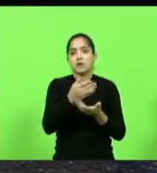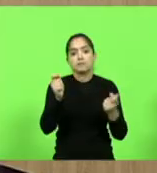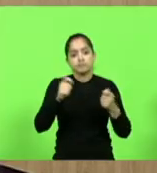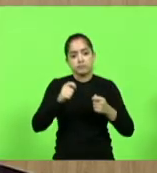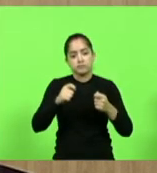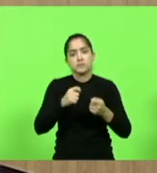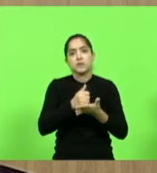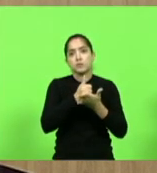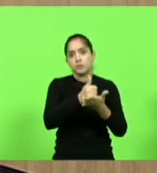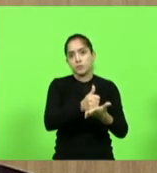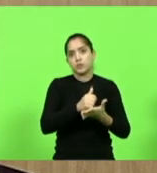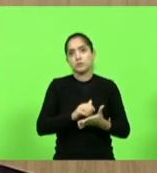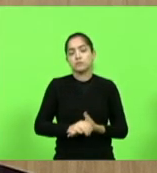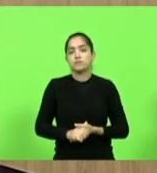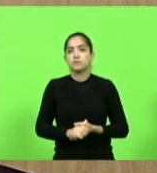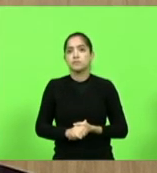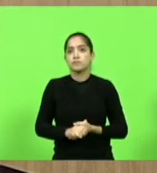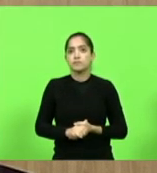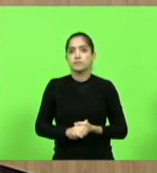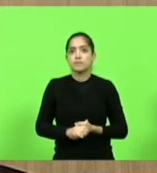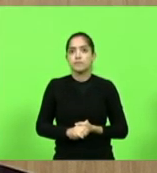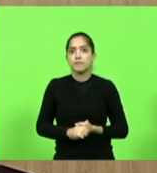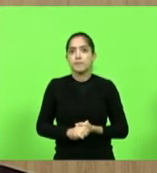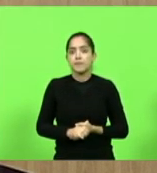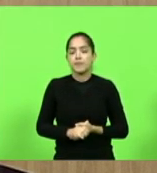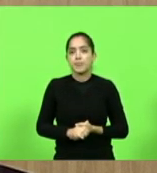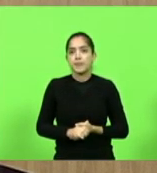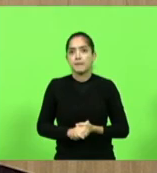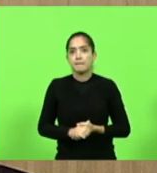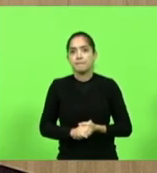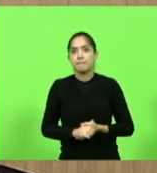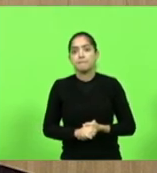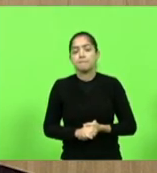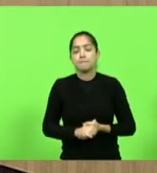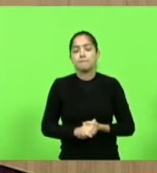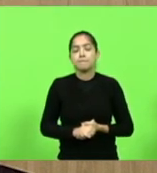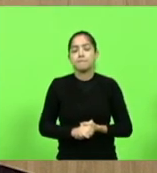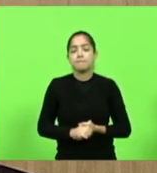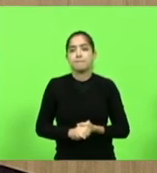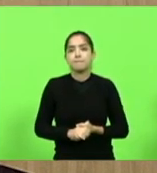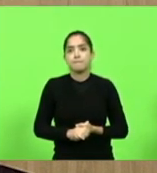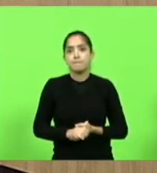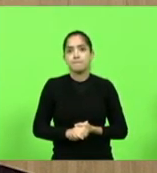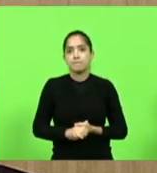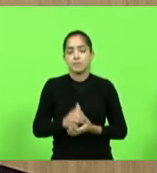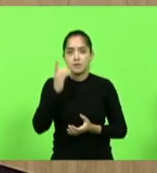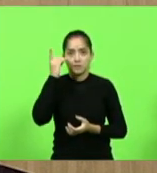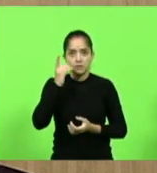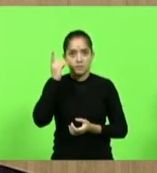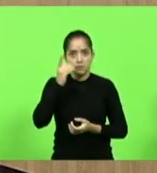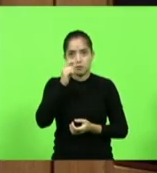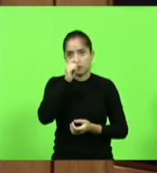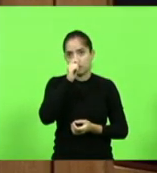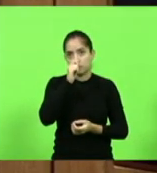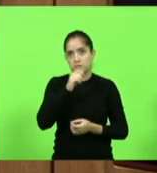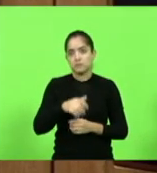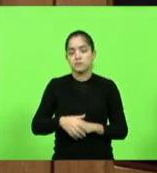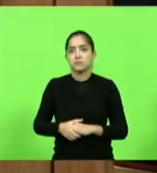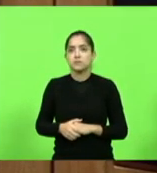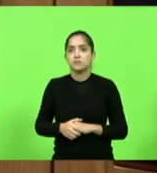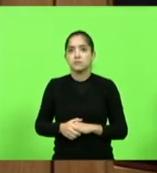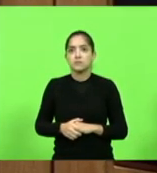casa. Pela ordem, senhor presidente. Pois não, deputado. 2 minutos eu tenho pelo regimento. Pois